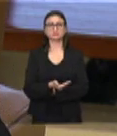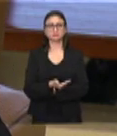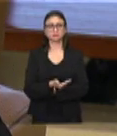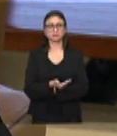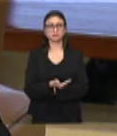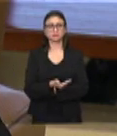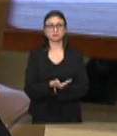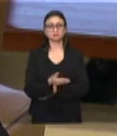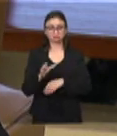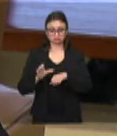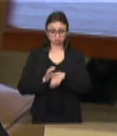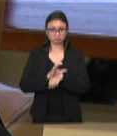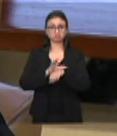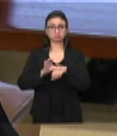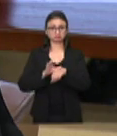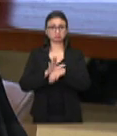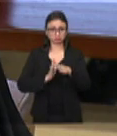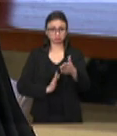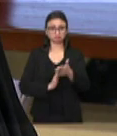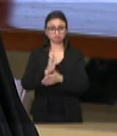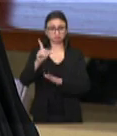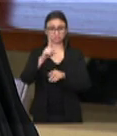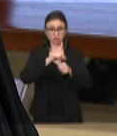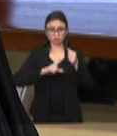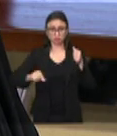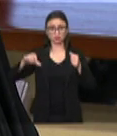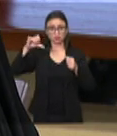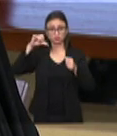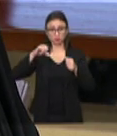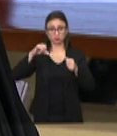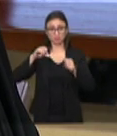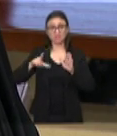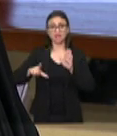a constitucionalidade do artigo 9º da Lei